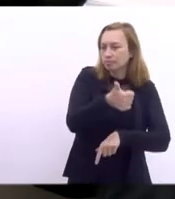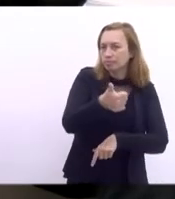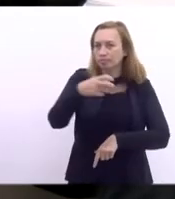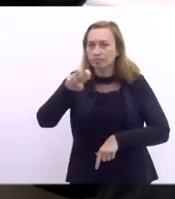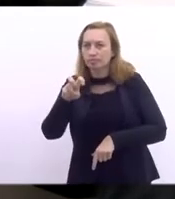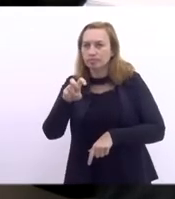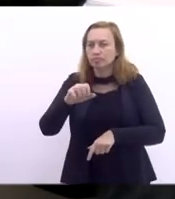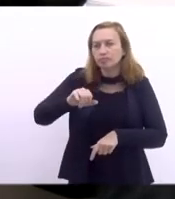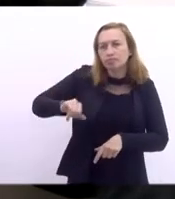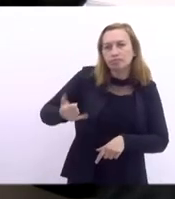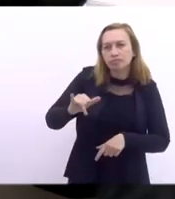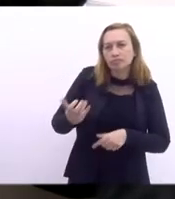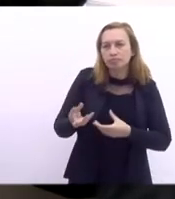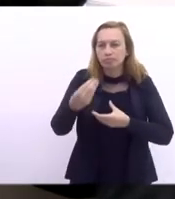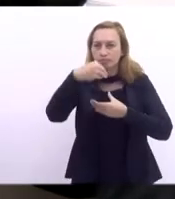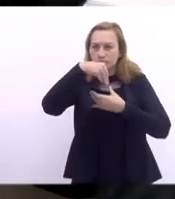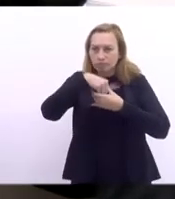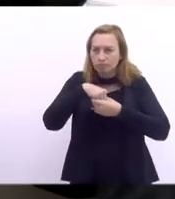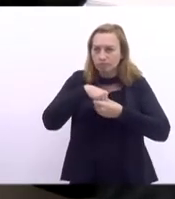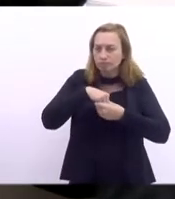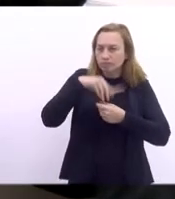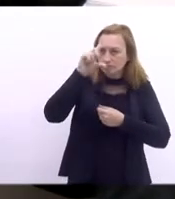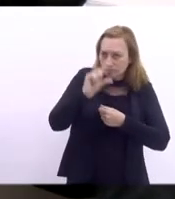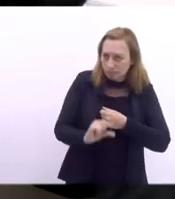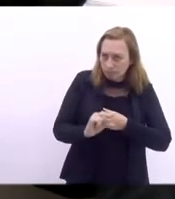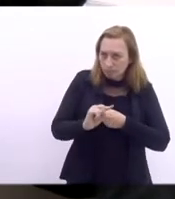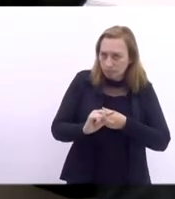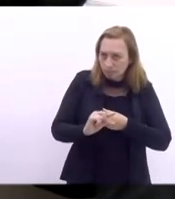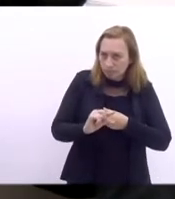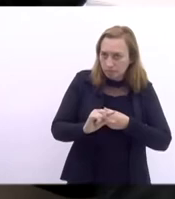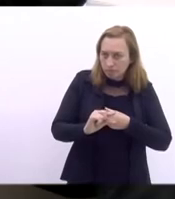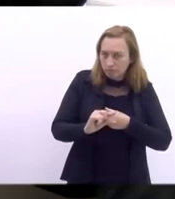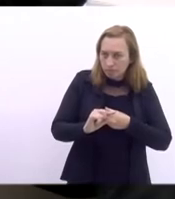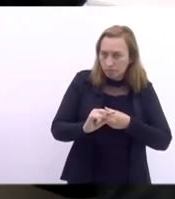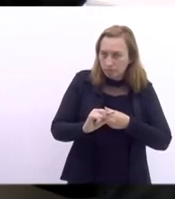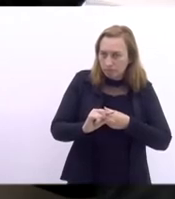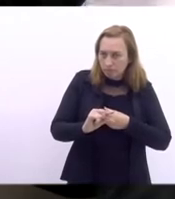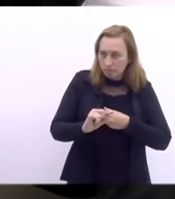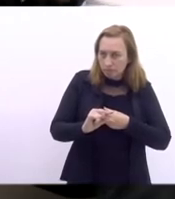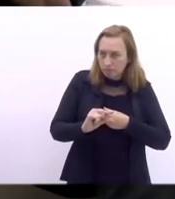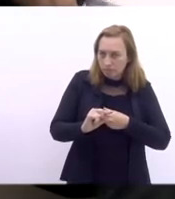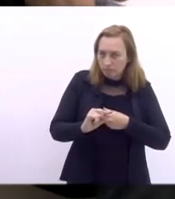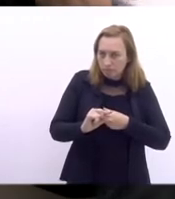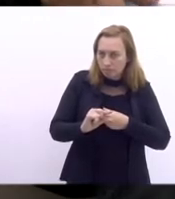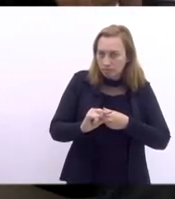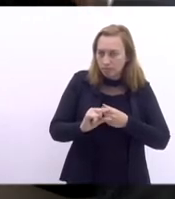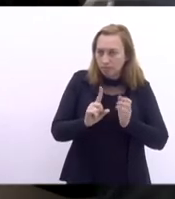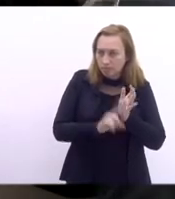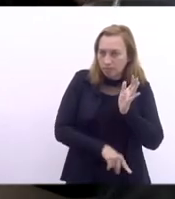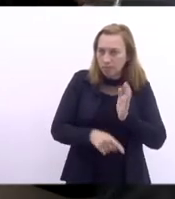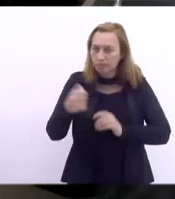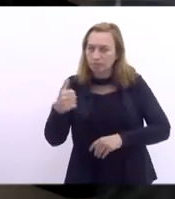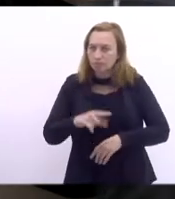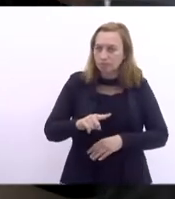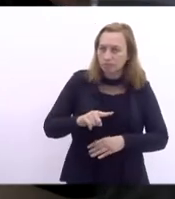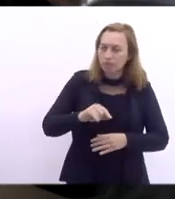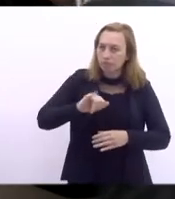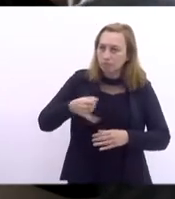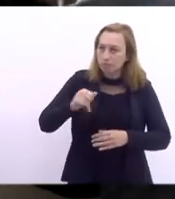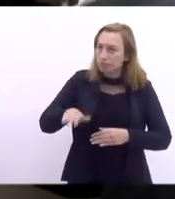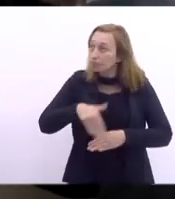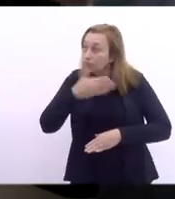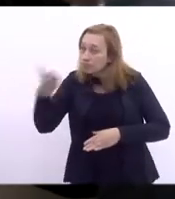o juros internos eles estavam abaixo dos juros externo que naquele exercício 2016 o dólar falou